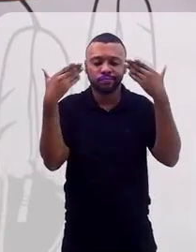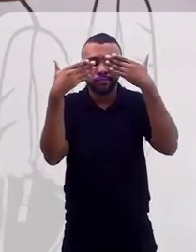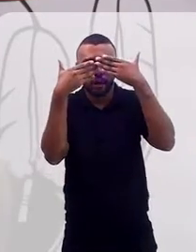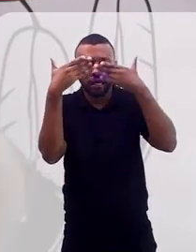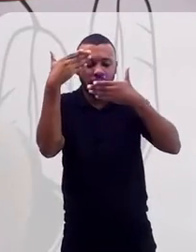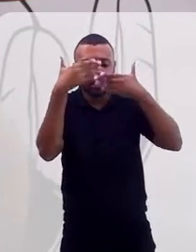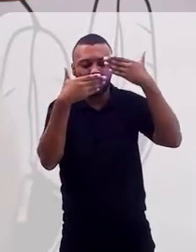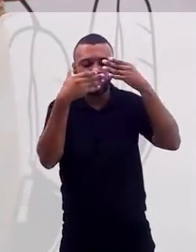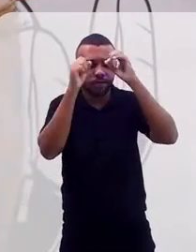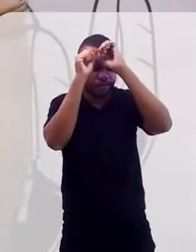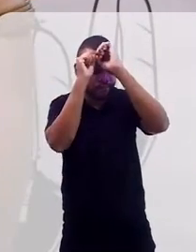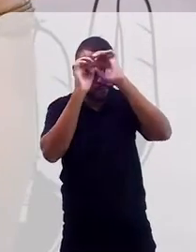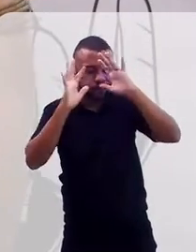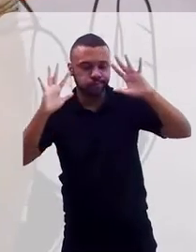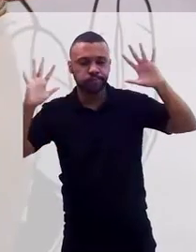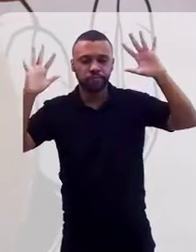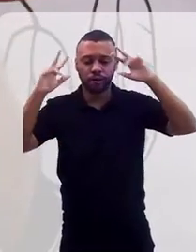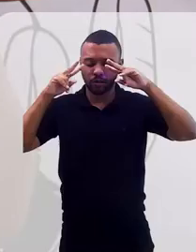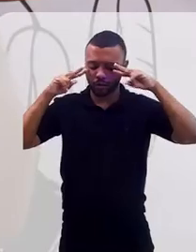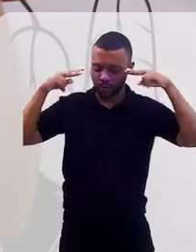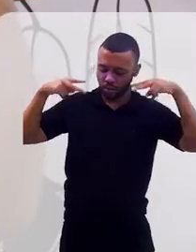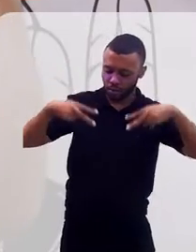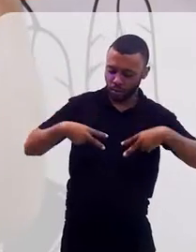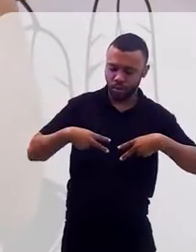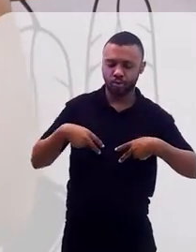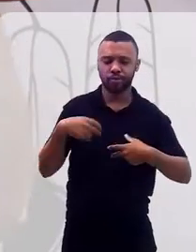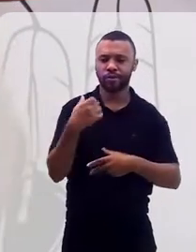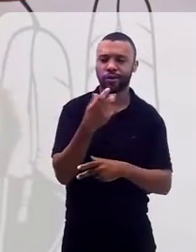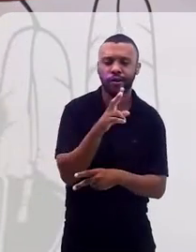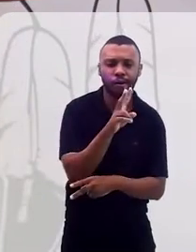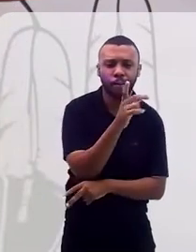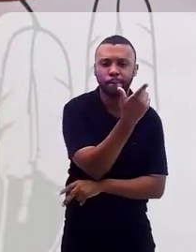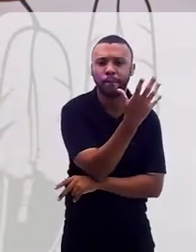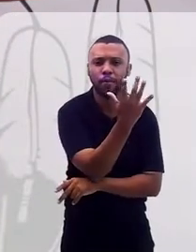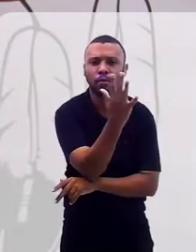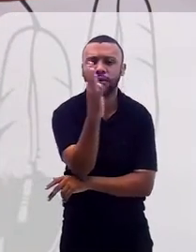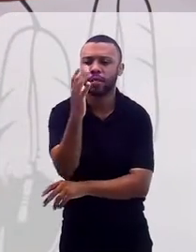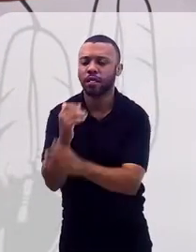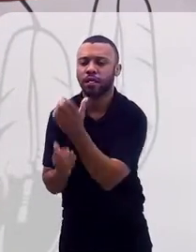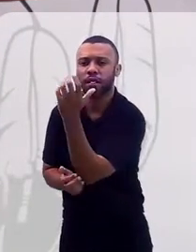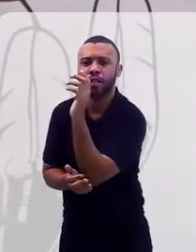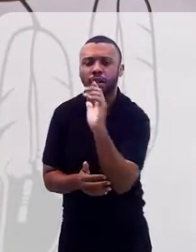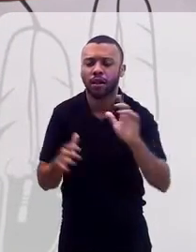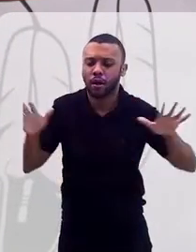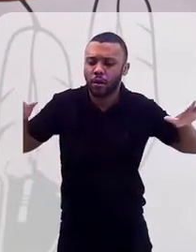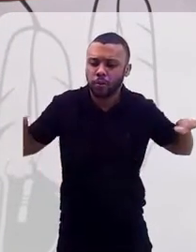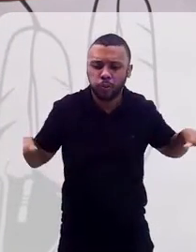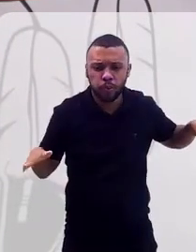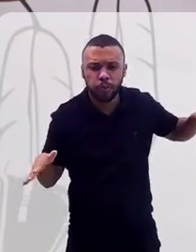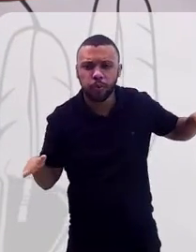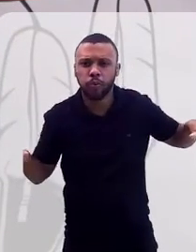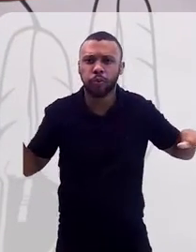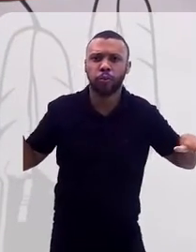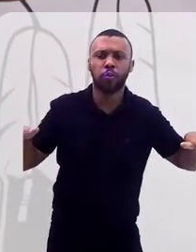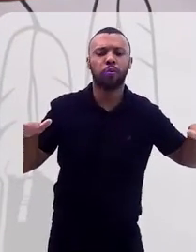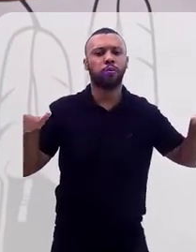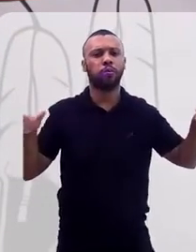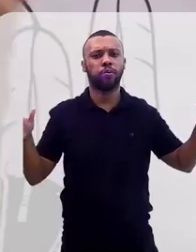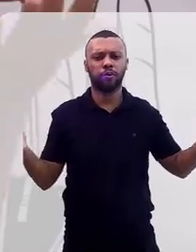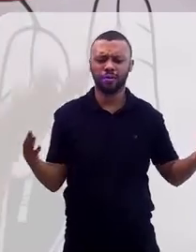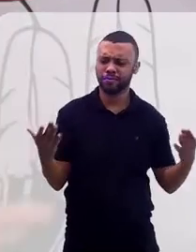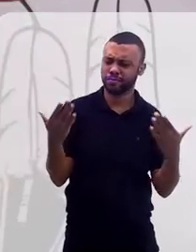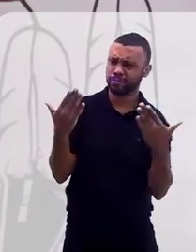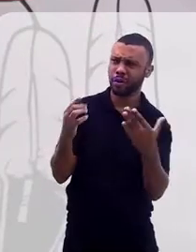eu fecho os olhos e vou ver uma paisagem dentro de mim e eu posso voar nessa paisagem ali eu não tô questionando se a